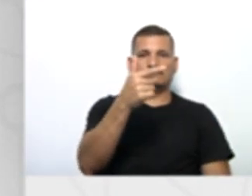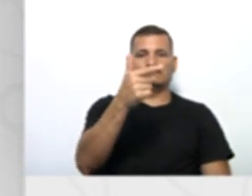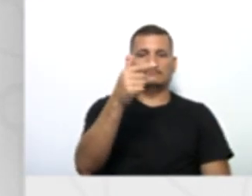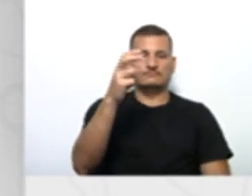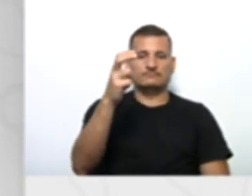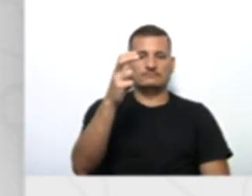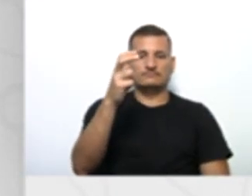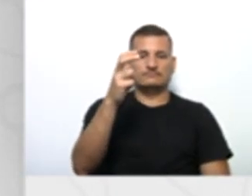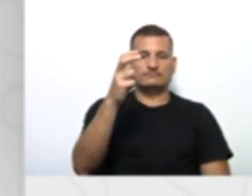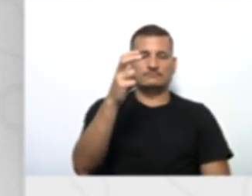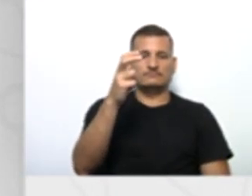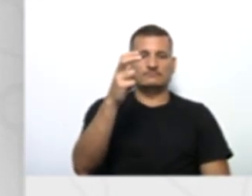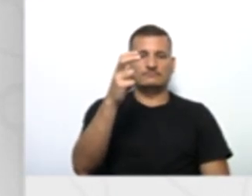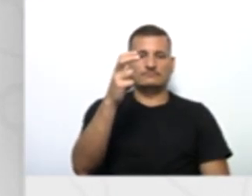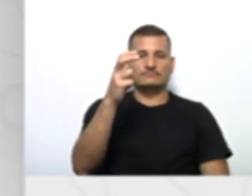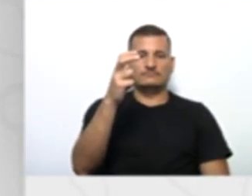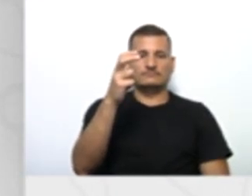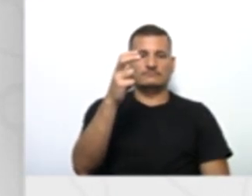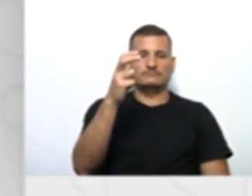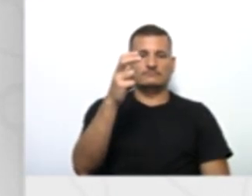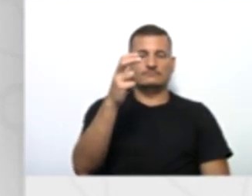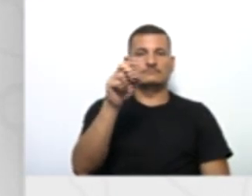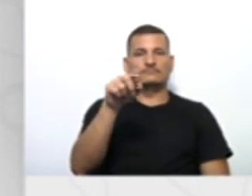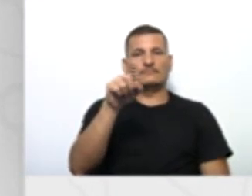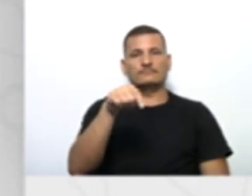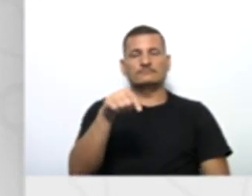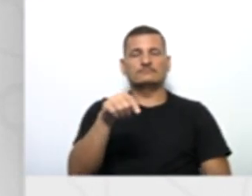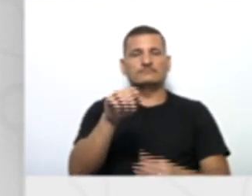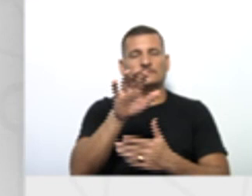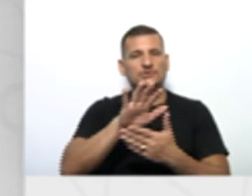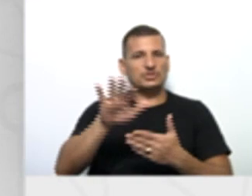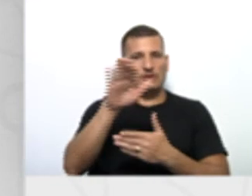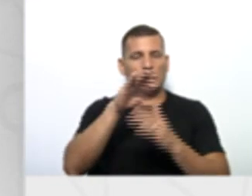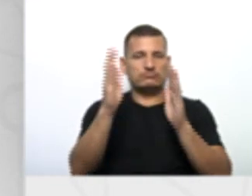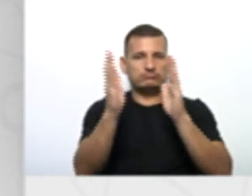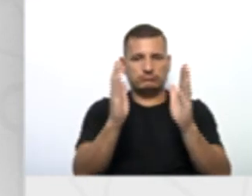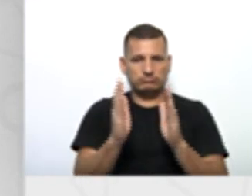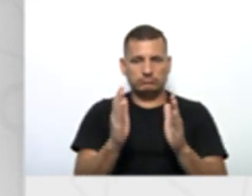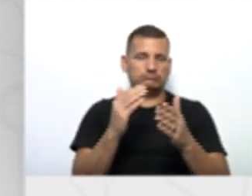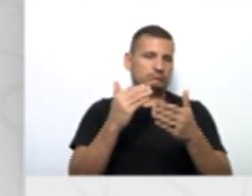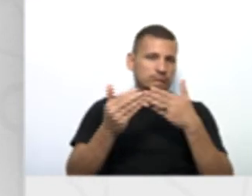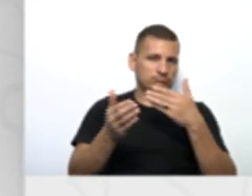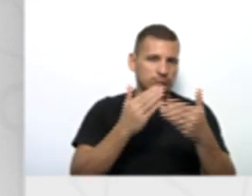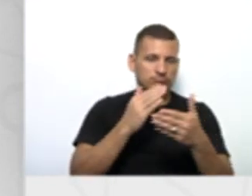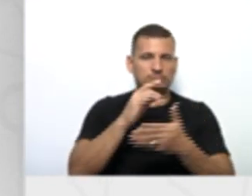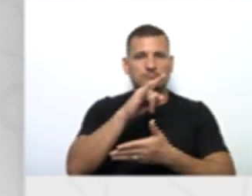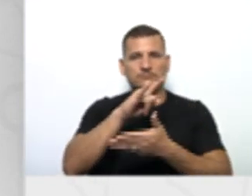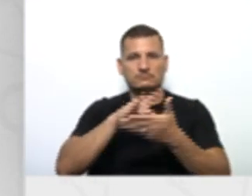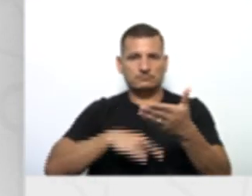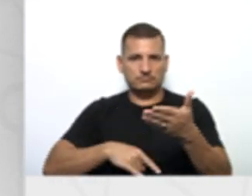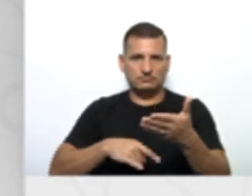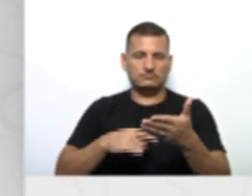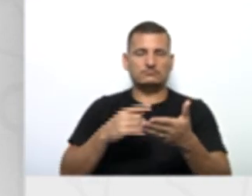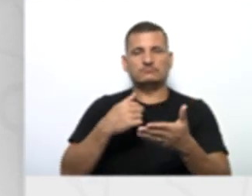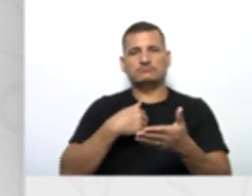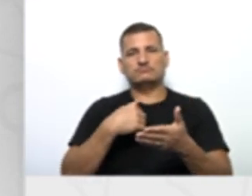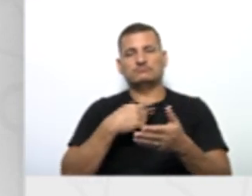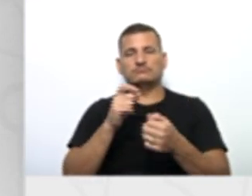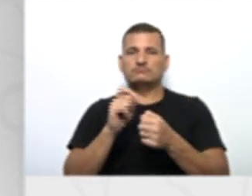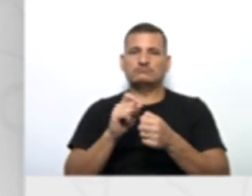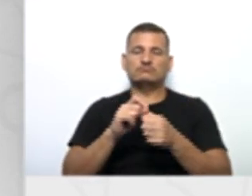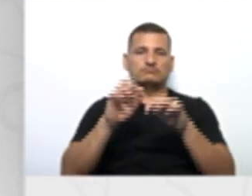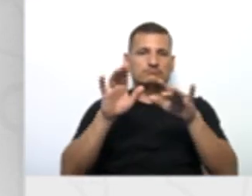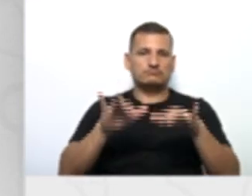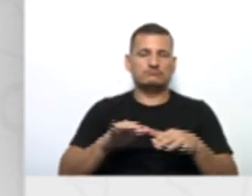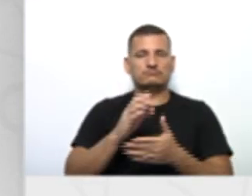1,25. Ok? Essa é a formatação geral que eu tenho para qualquer documento que eu vá